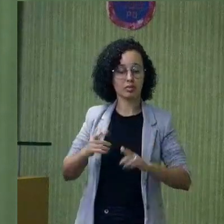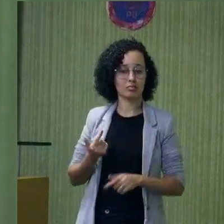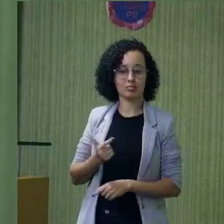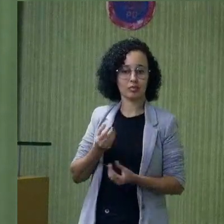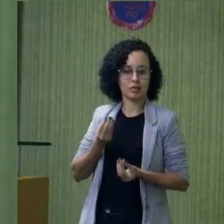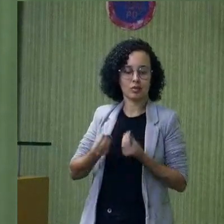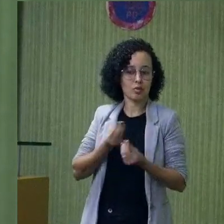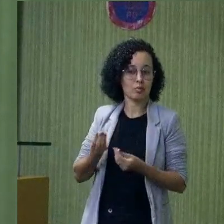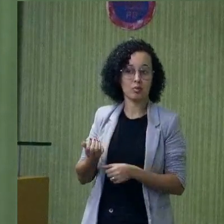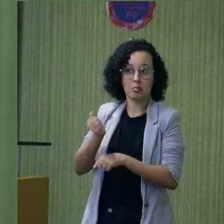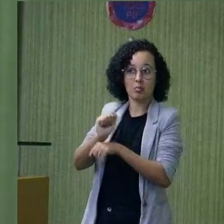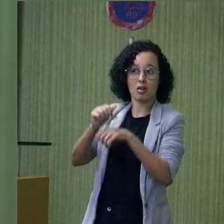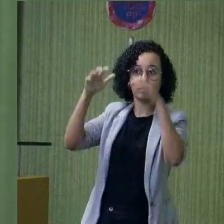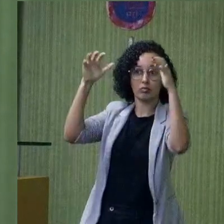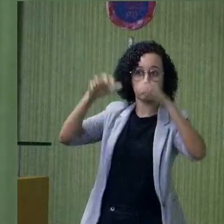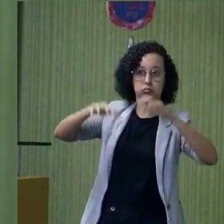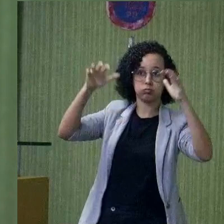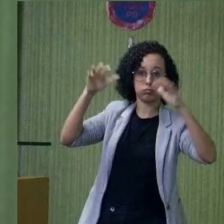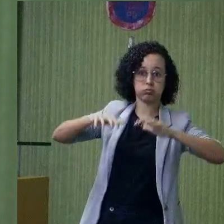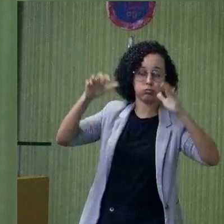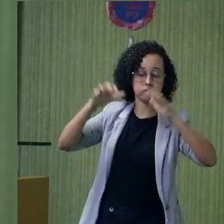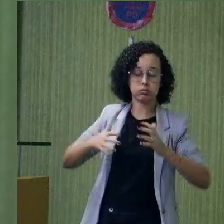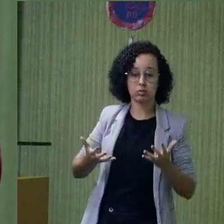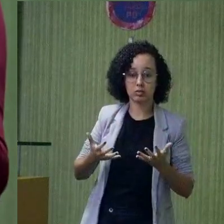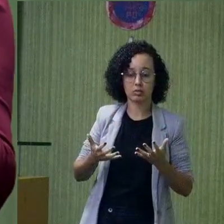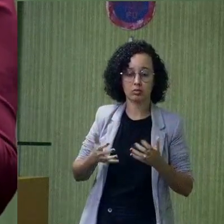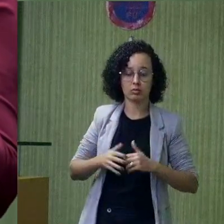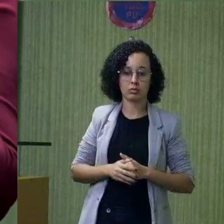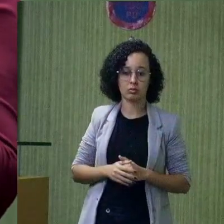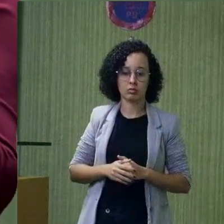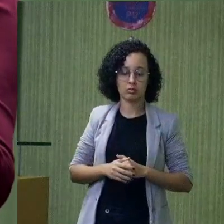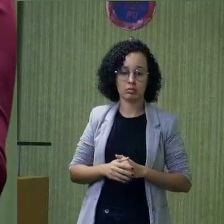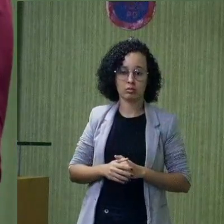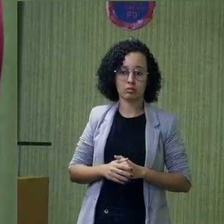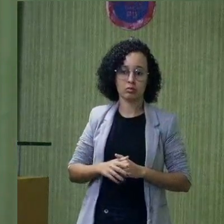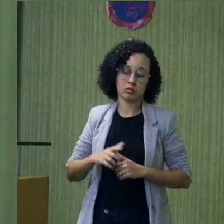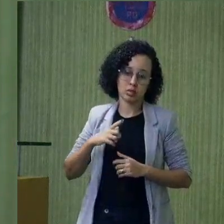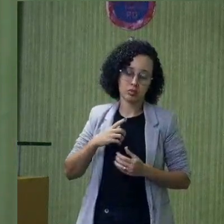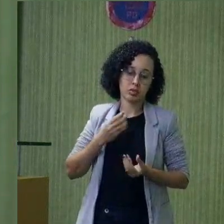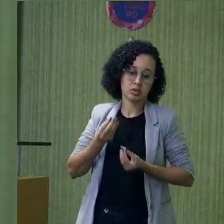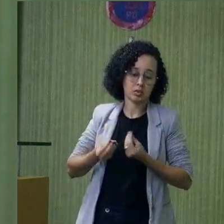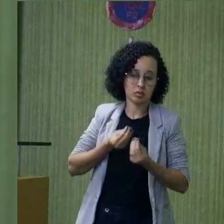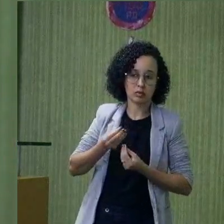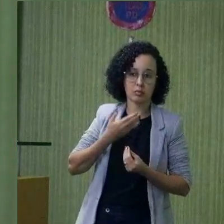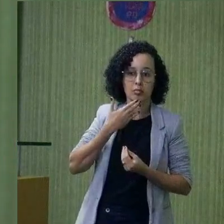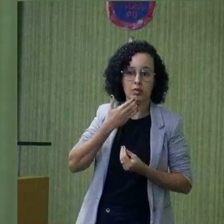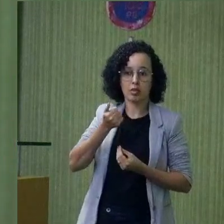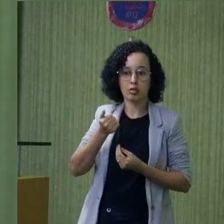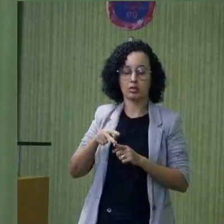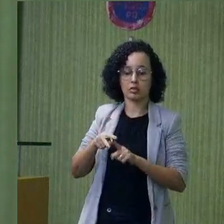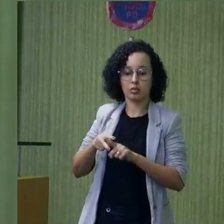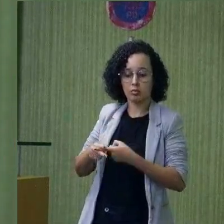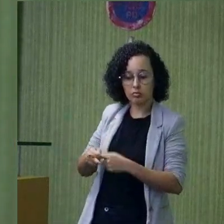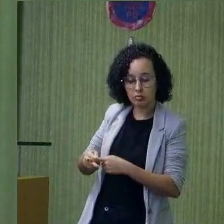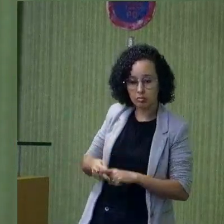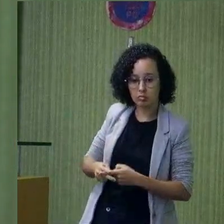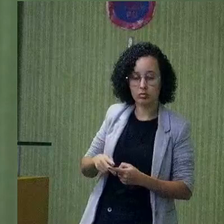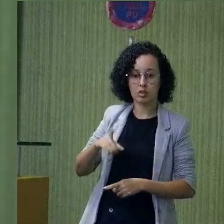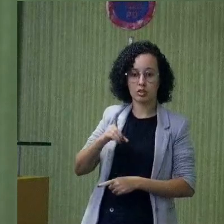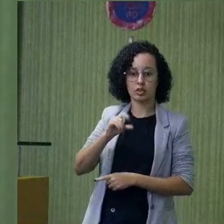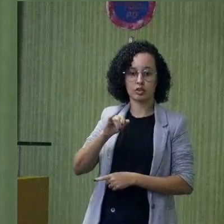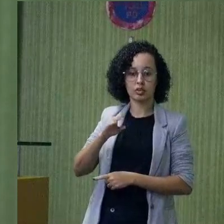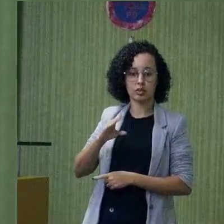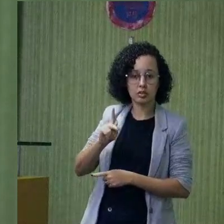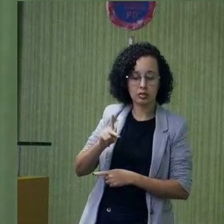fazer parar de chover talvez tivesse provavelmente tivesse como fazer melhores manutenções nos diqus